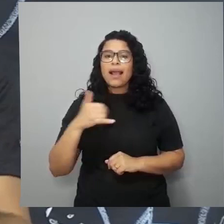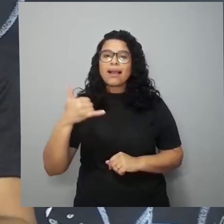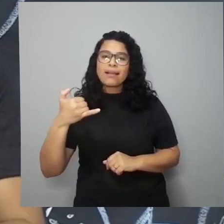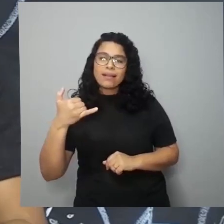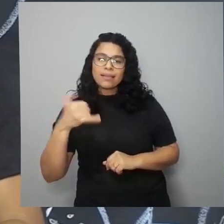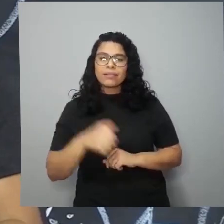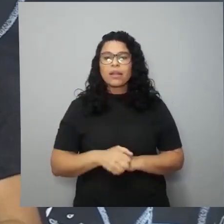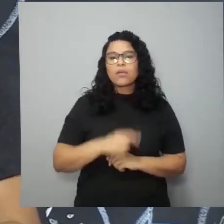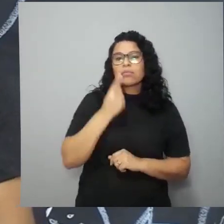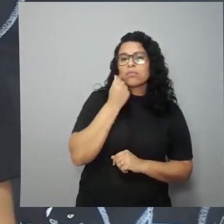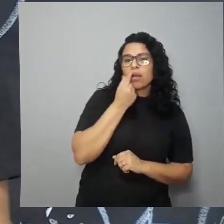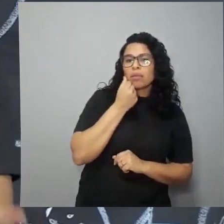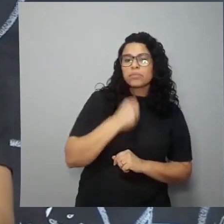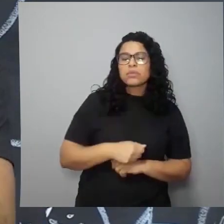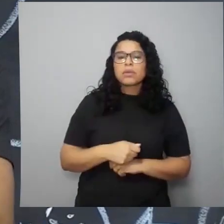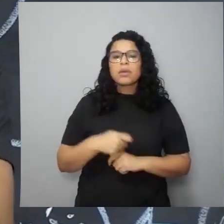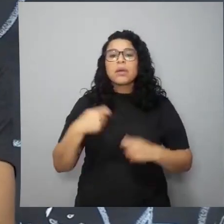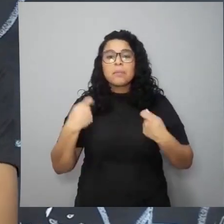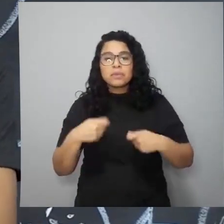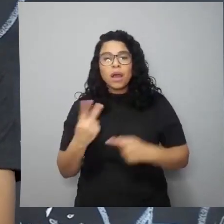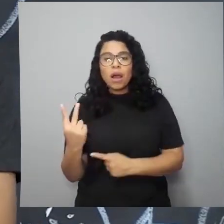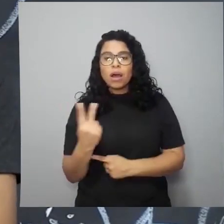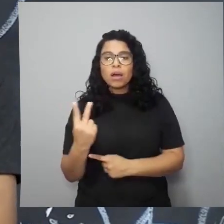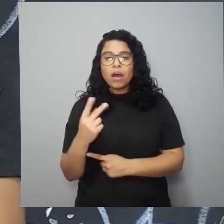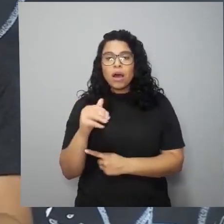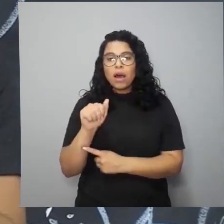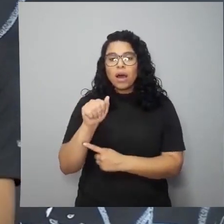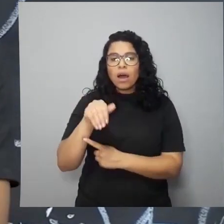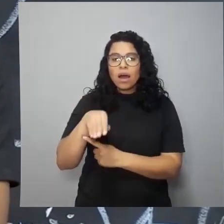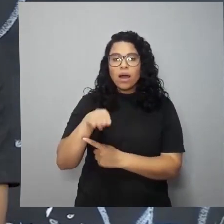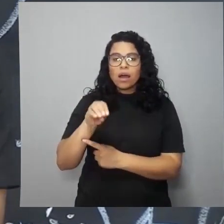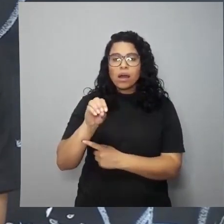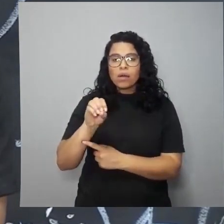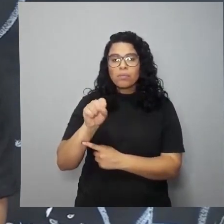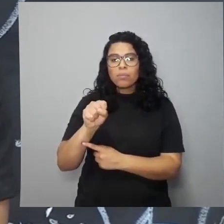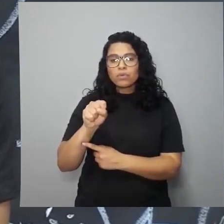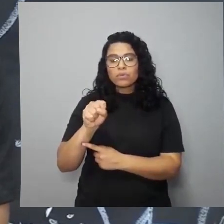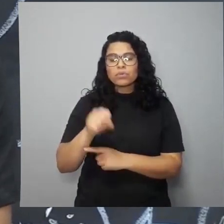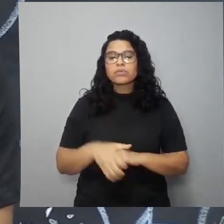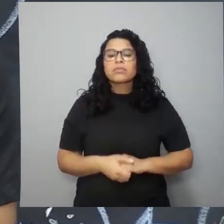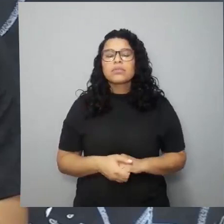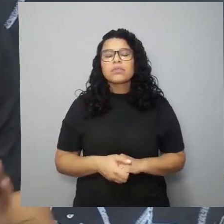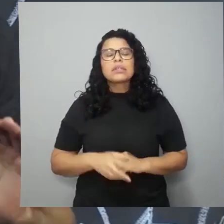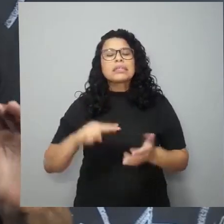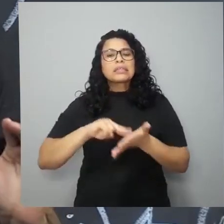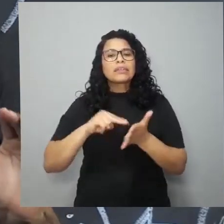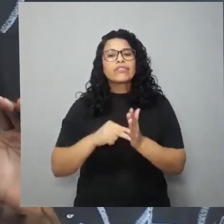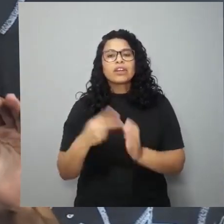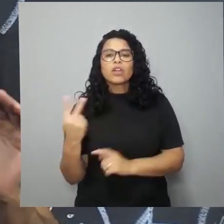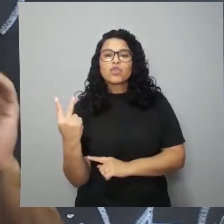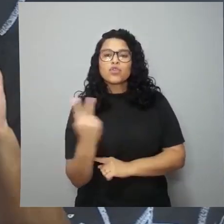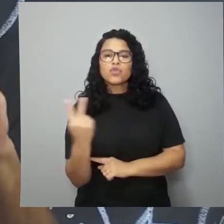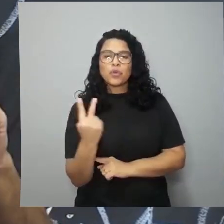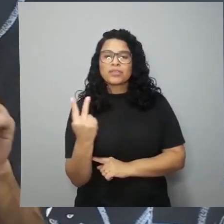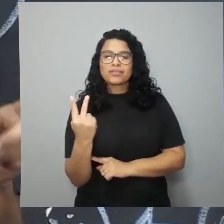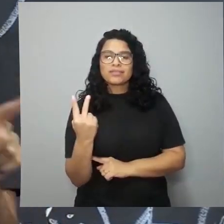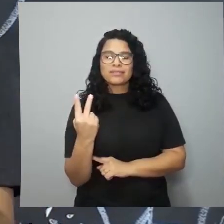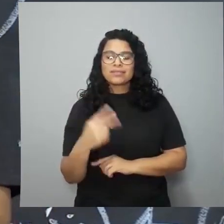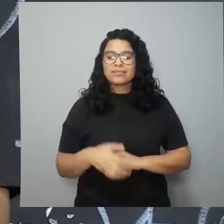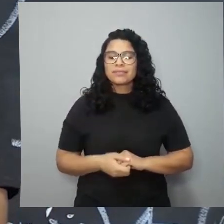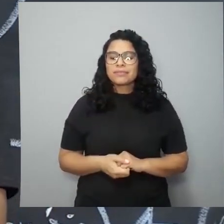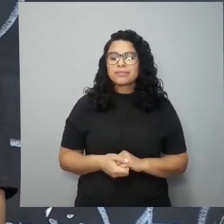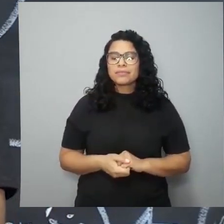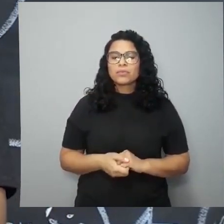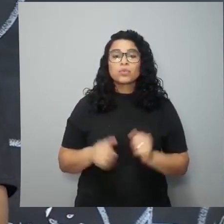a caneta e o lápis, eu vou ter que utilizar ambos para especificar que se refere a um gênero, nesse caso